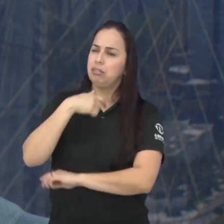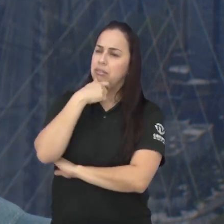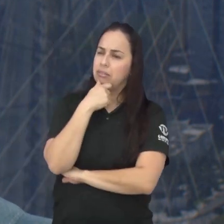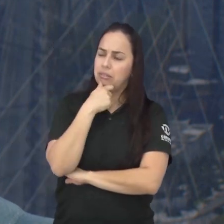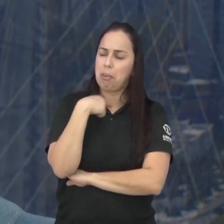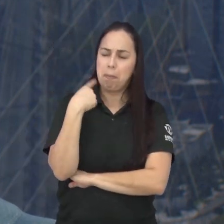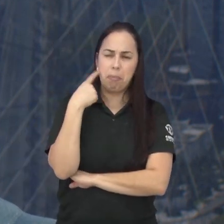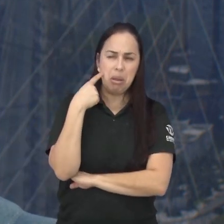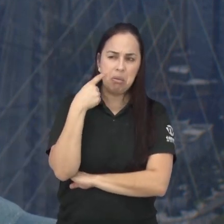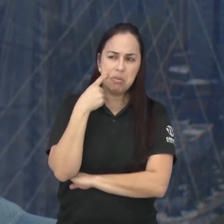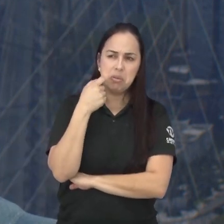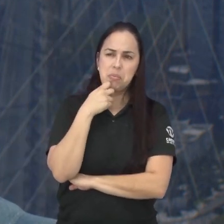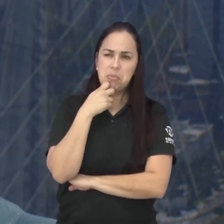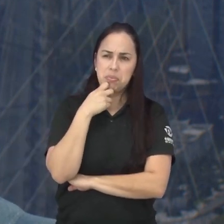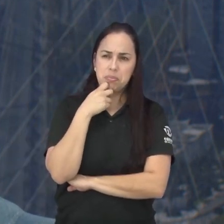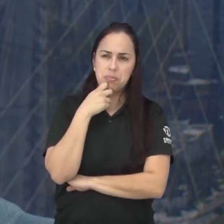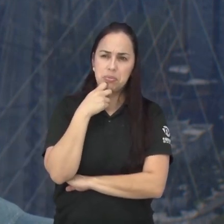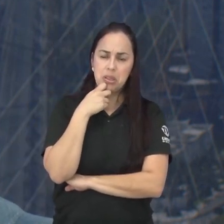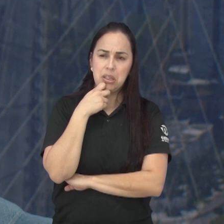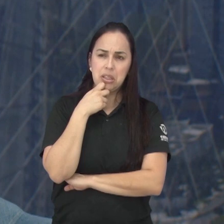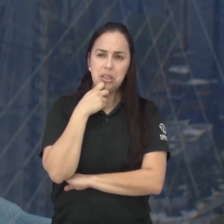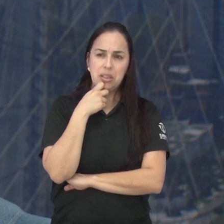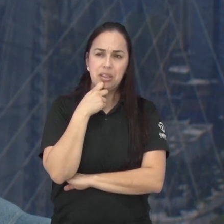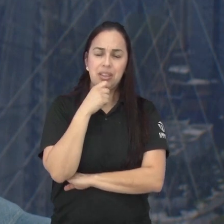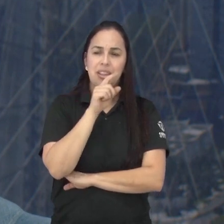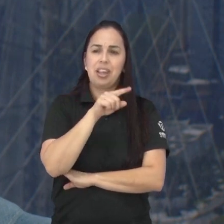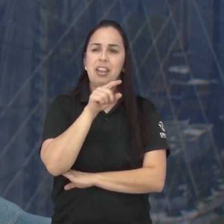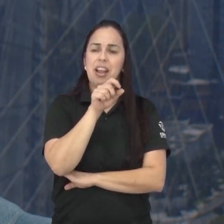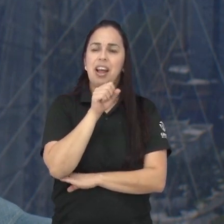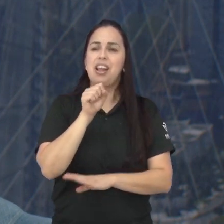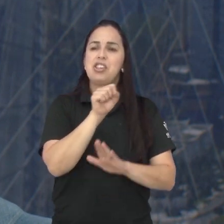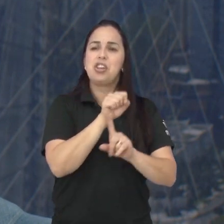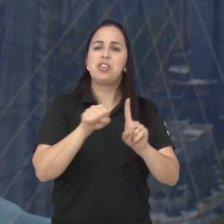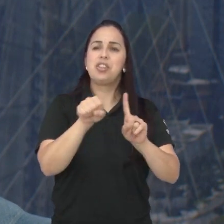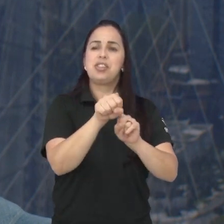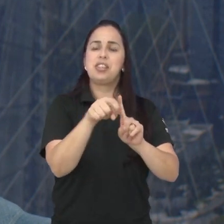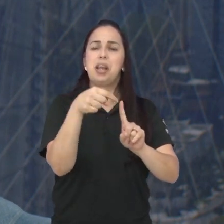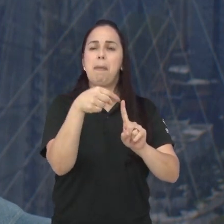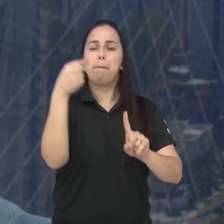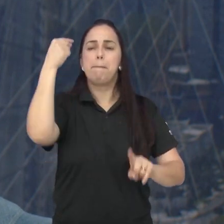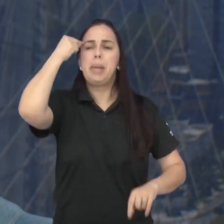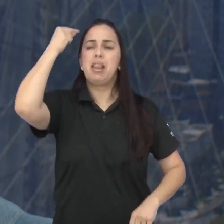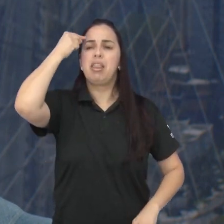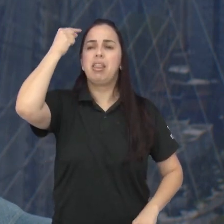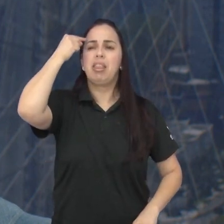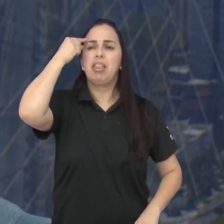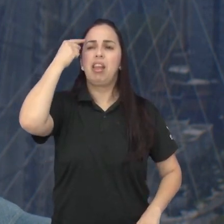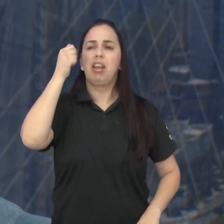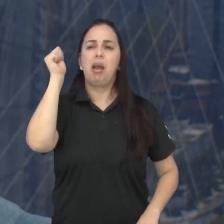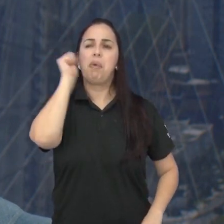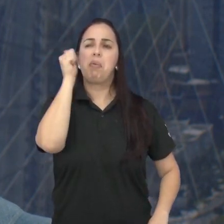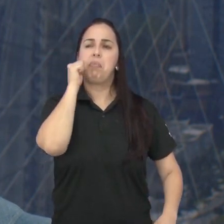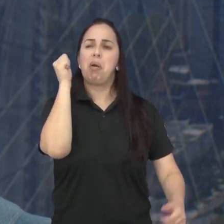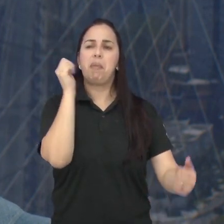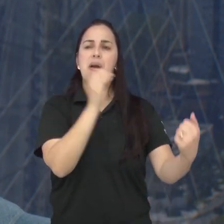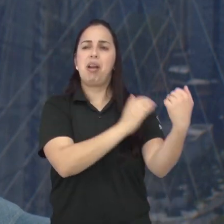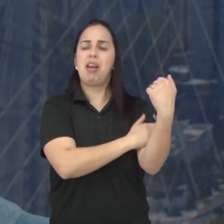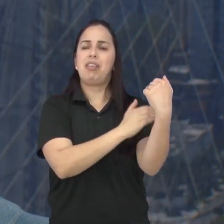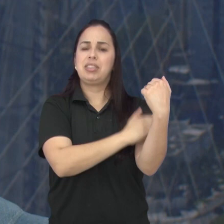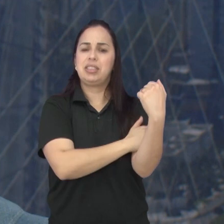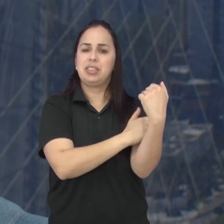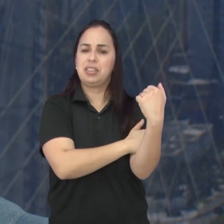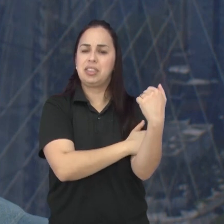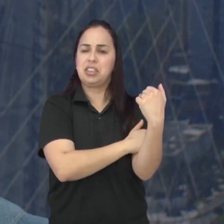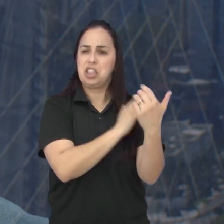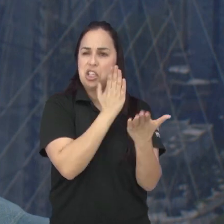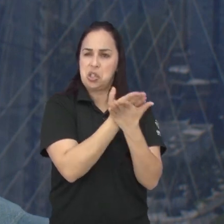pensando nessas marcas sociais que se constroem, né, em torno de uma mulher, né, feminista, enfim,